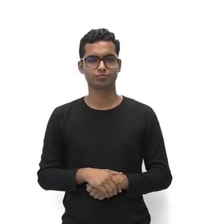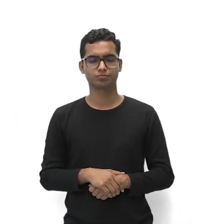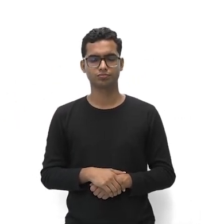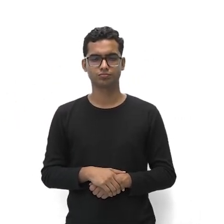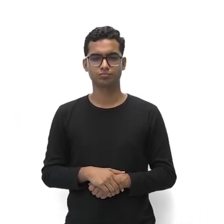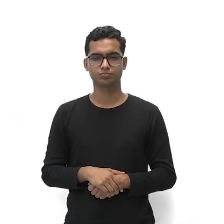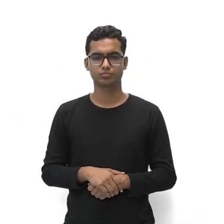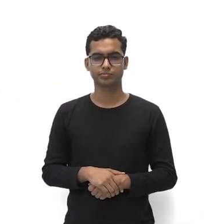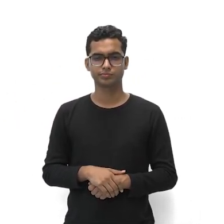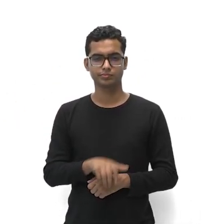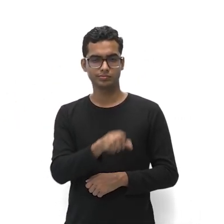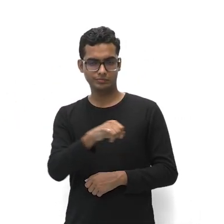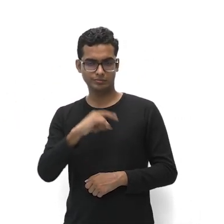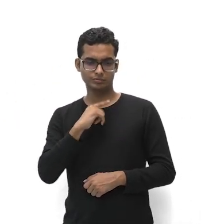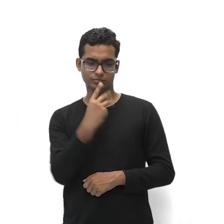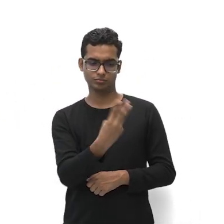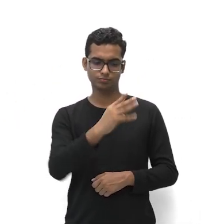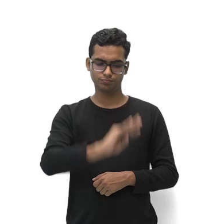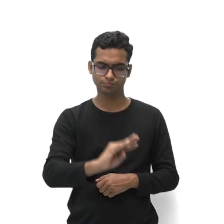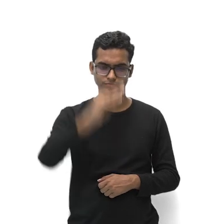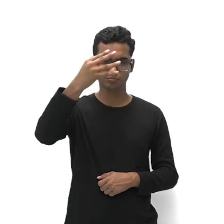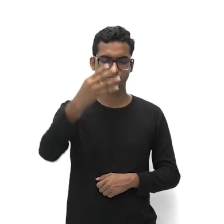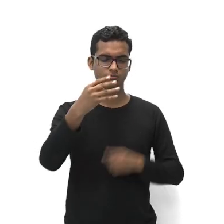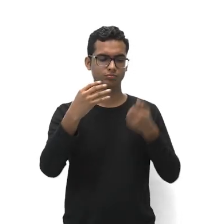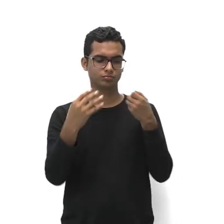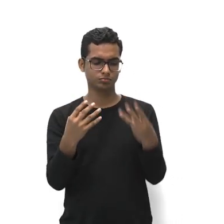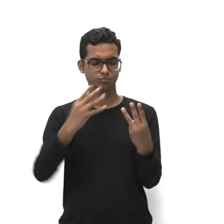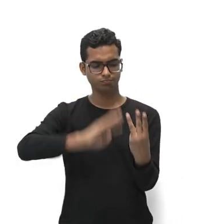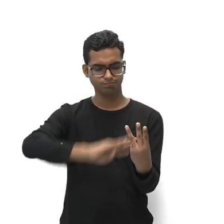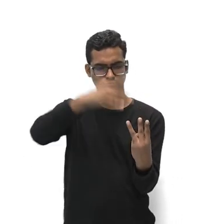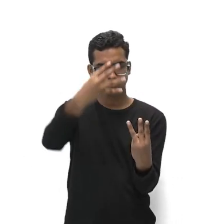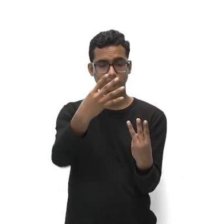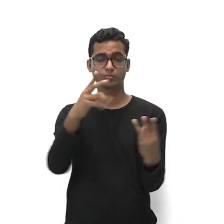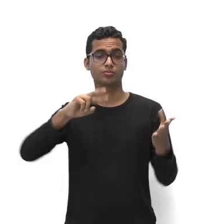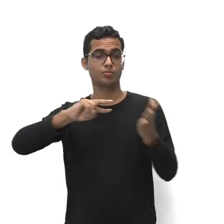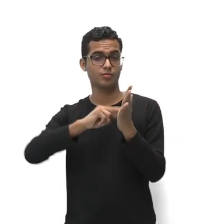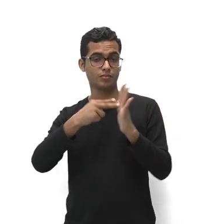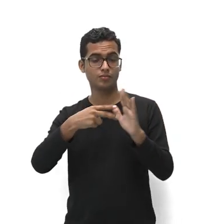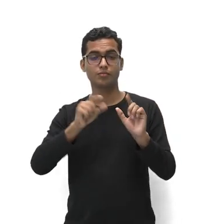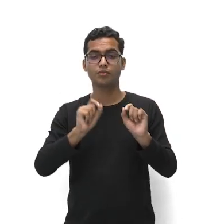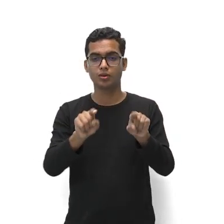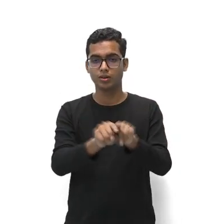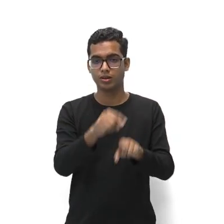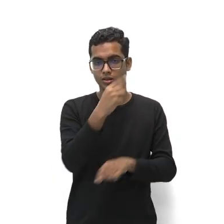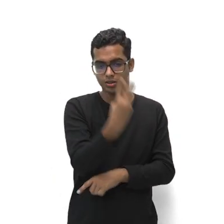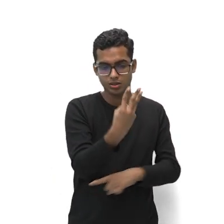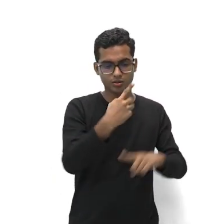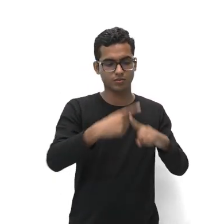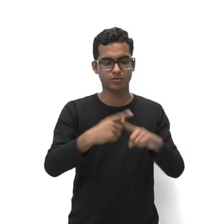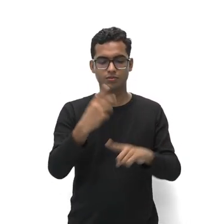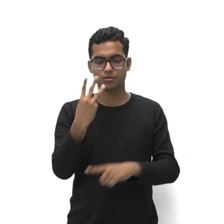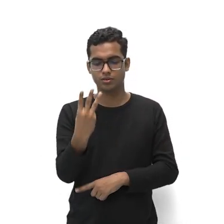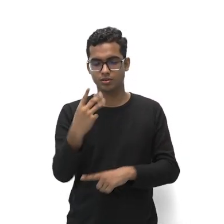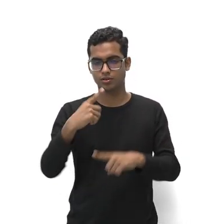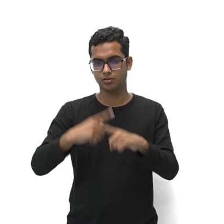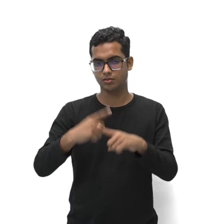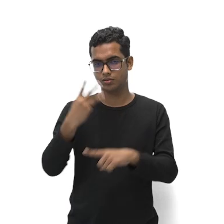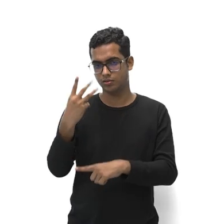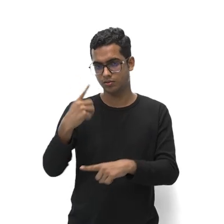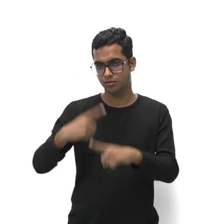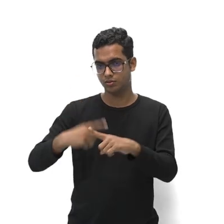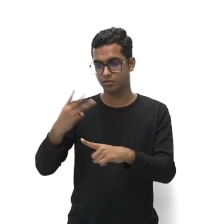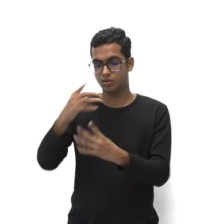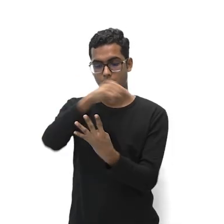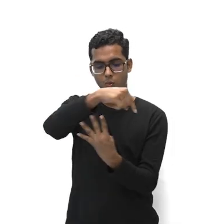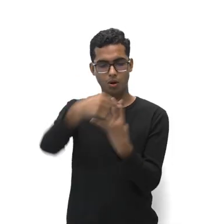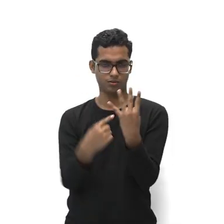Correto? Se eu tenho 3 à quarta, significa dizer que eu tenho 3 vezes 3 vezes 3 vezes 3. Ou